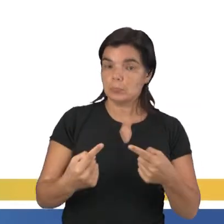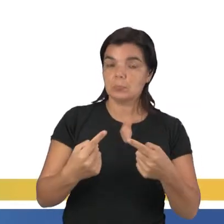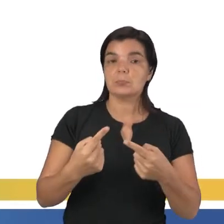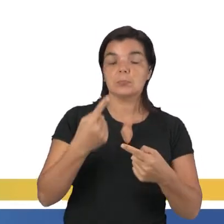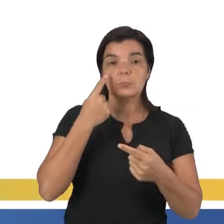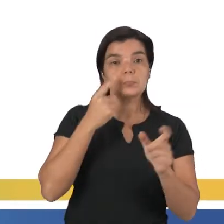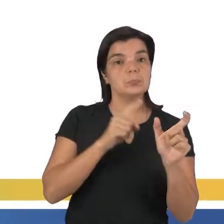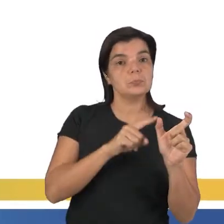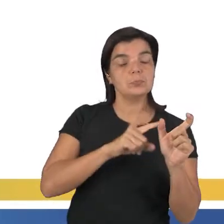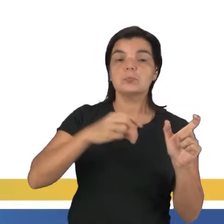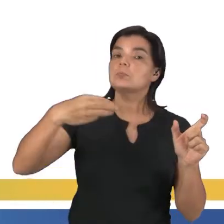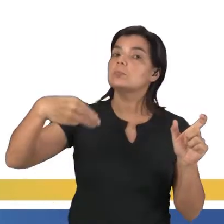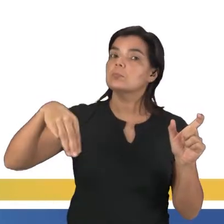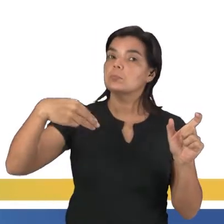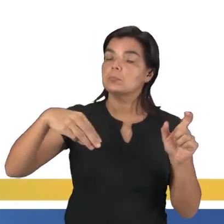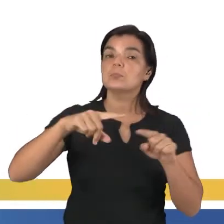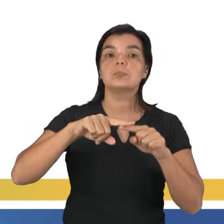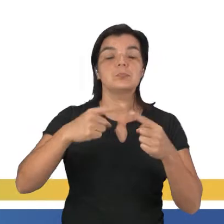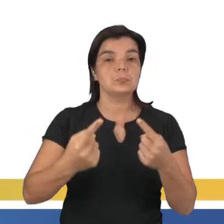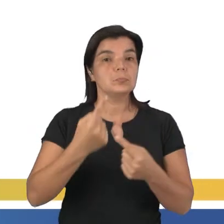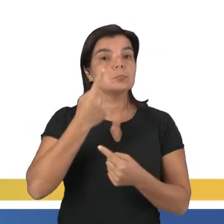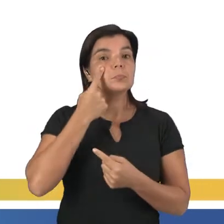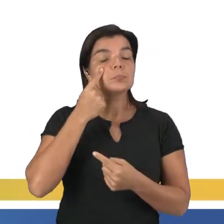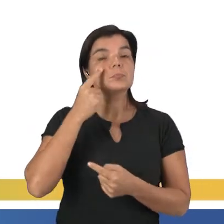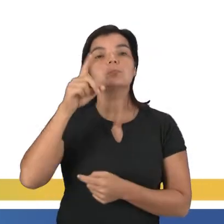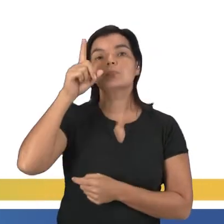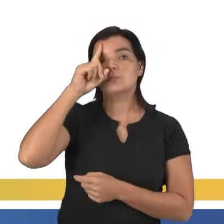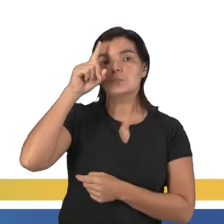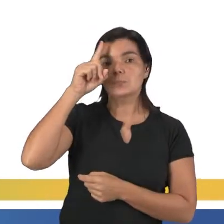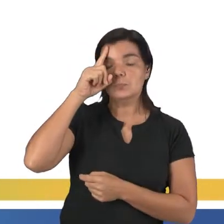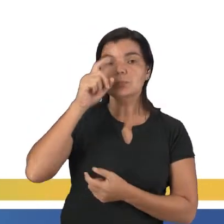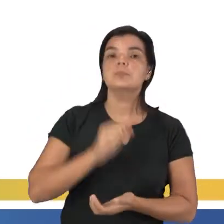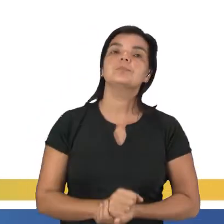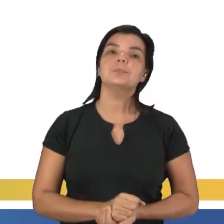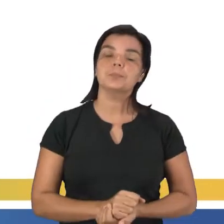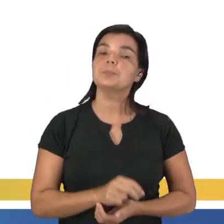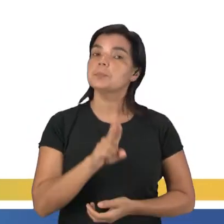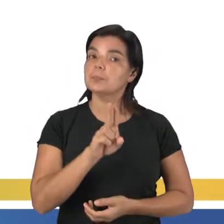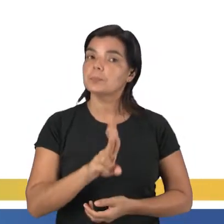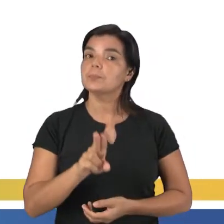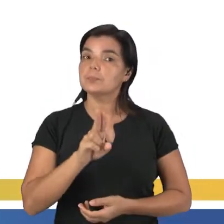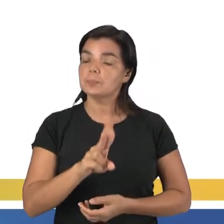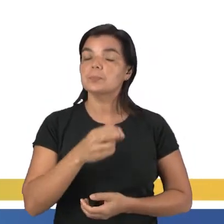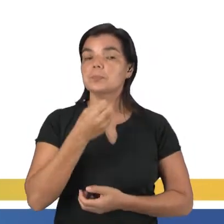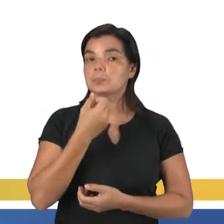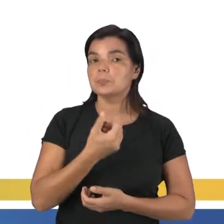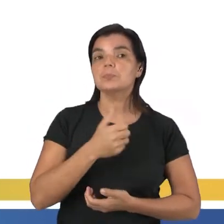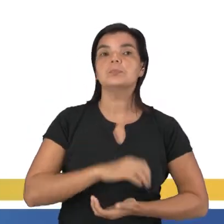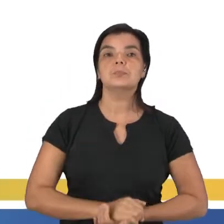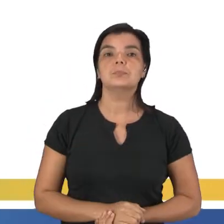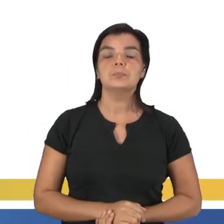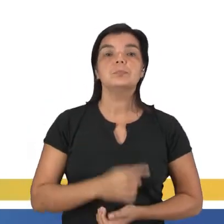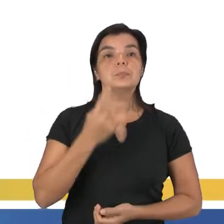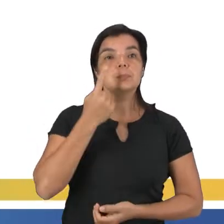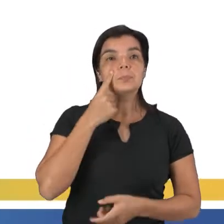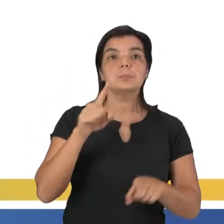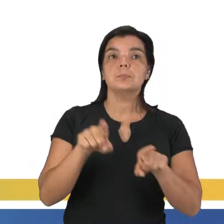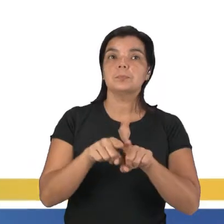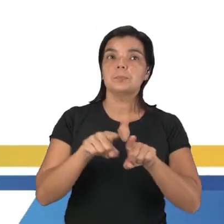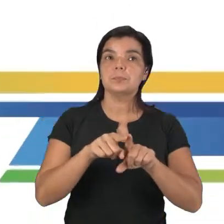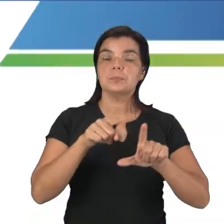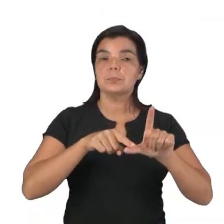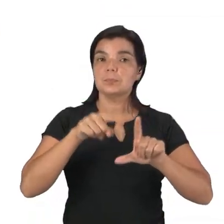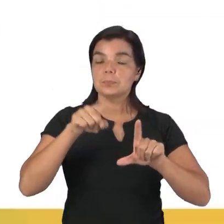os termos, talvez, matemáticos. Mas a gente trabalha isso no dia a dia e é muito útil, tá ok? Vimos aqui esse exemplo dos